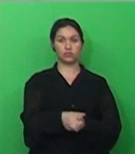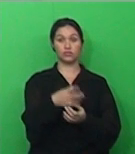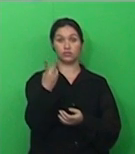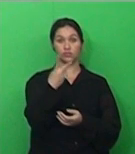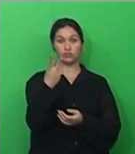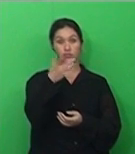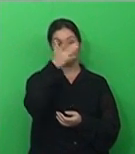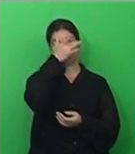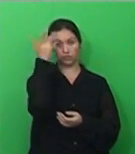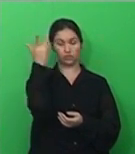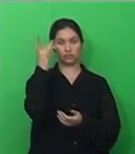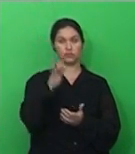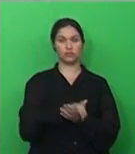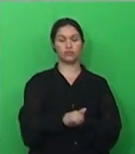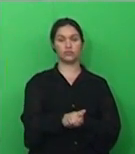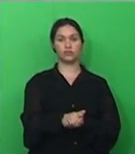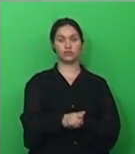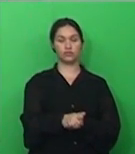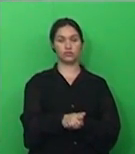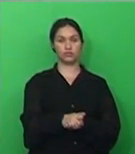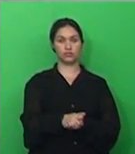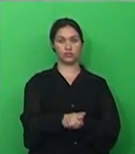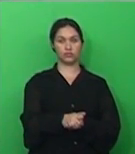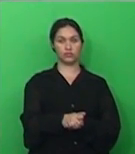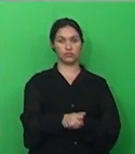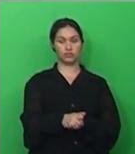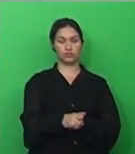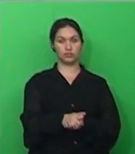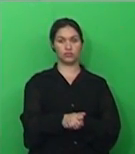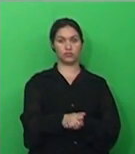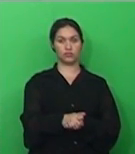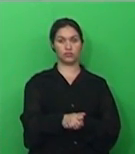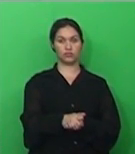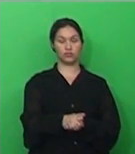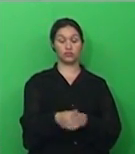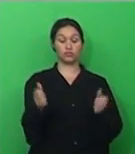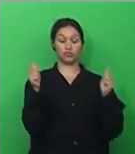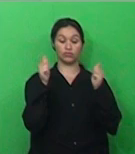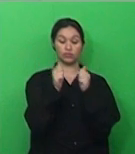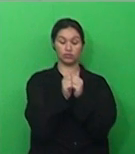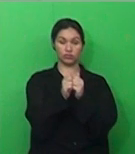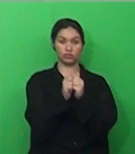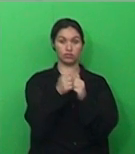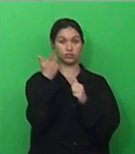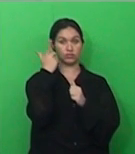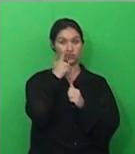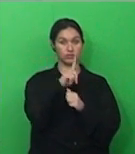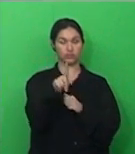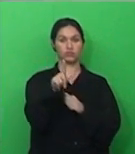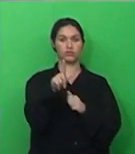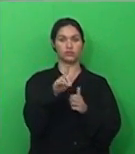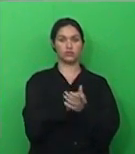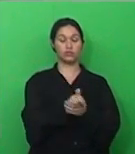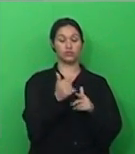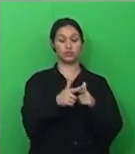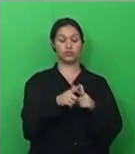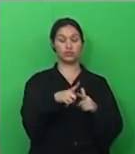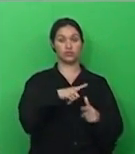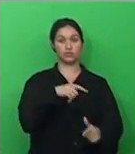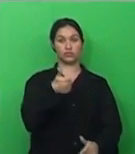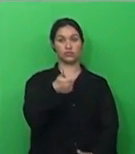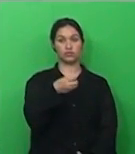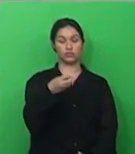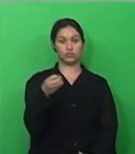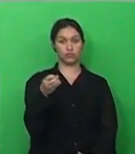pessoas que estiveram efetivamente envolvidas nesse processo. Porque além desses 100 mil reais, nós tivemos